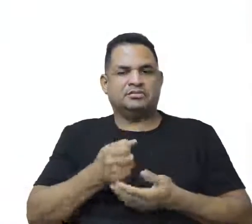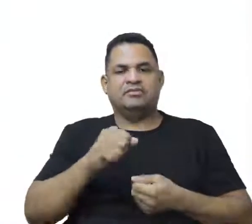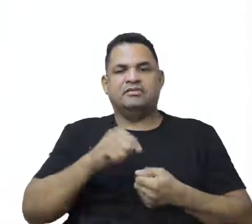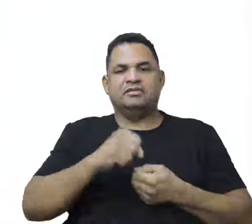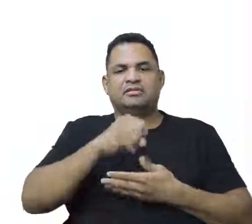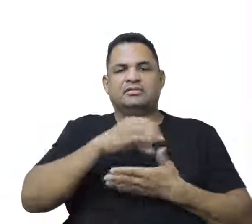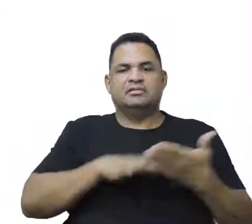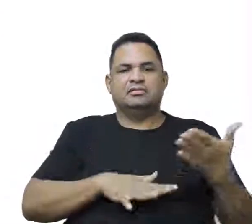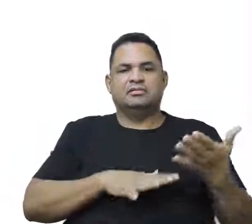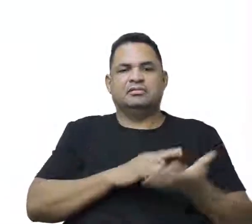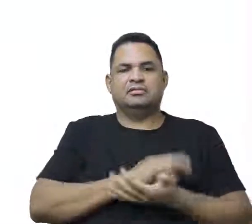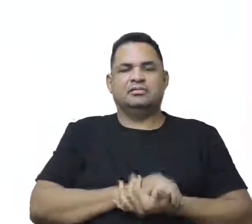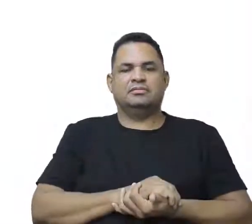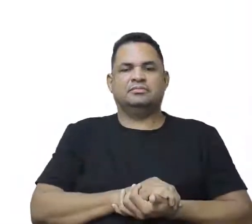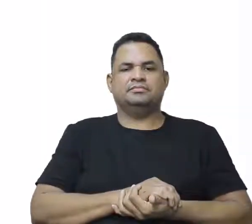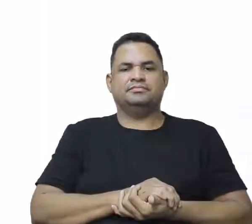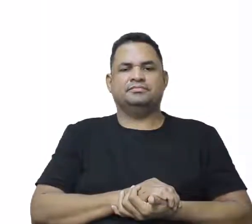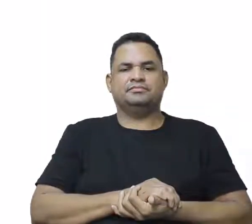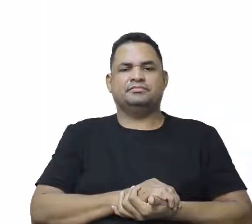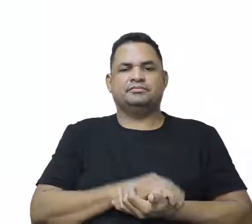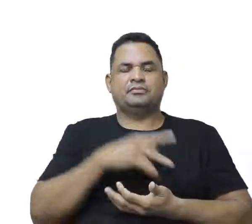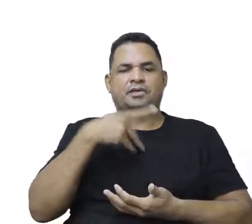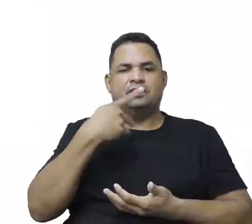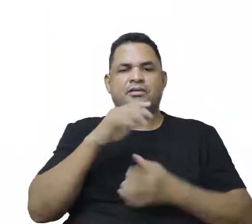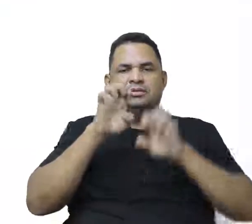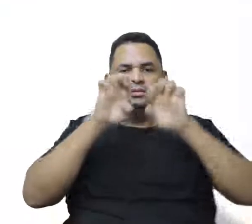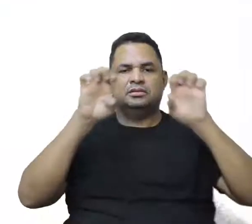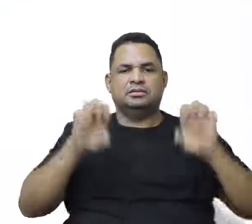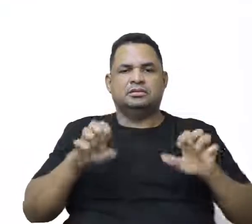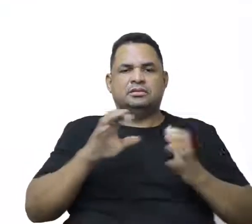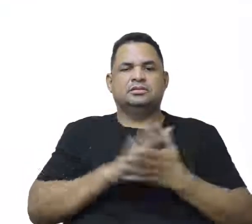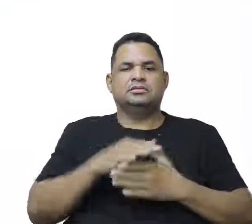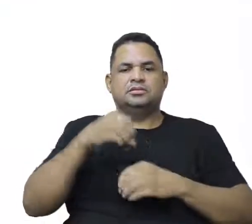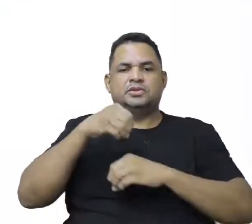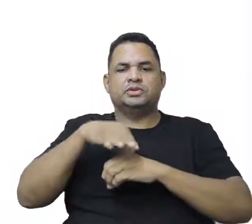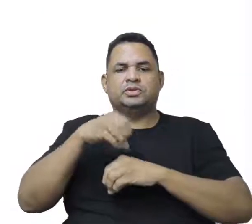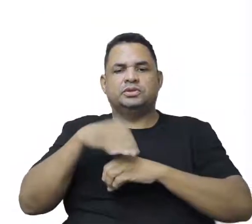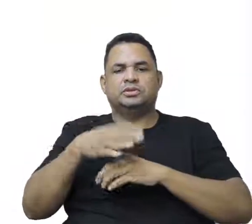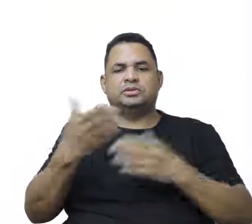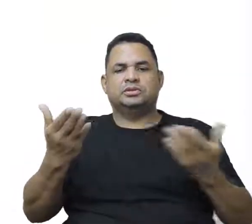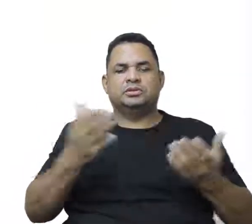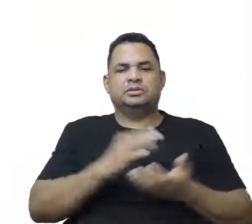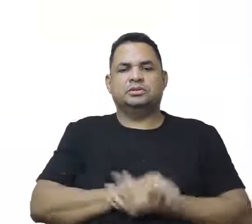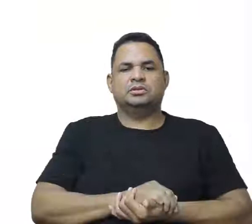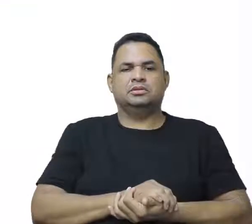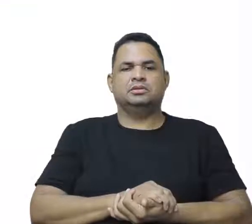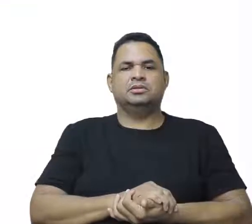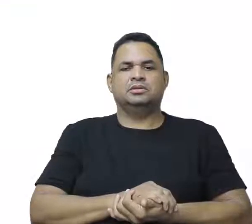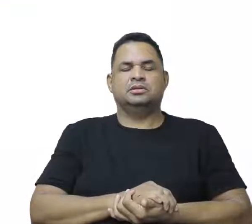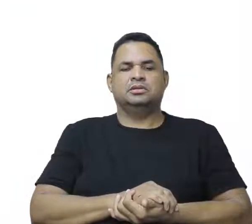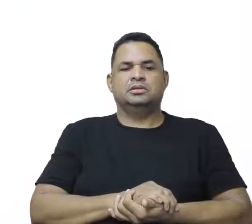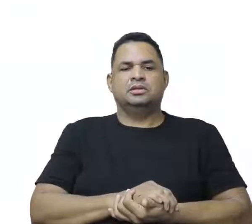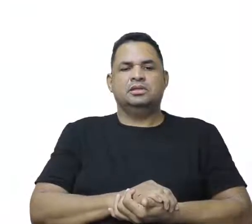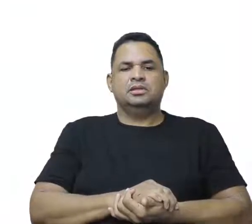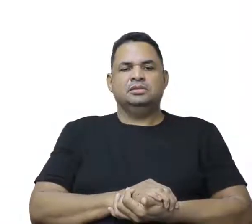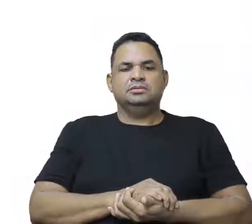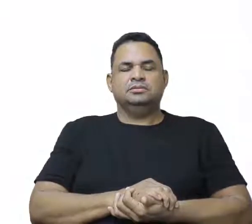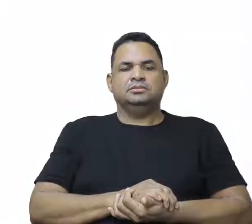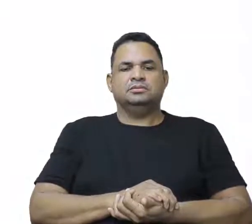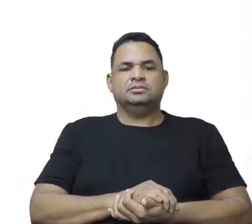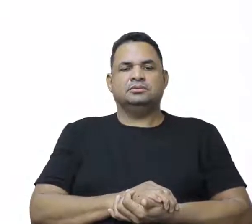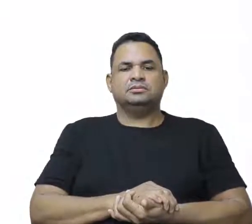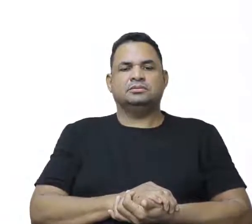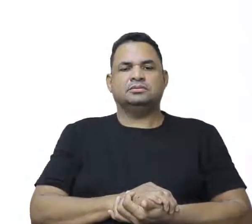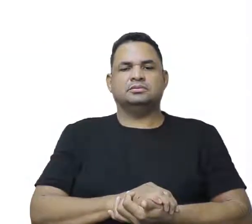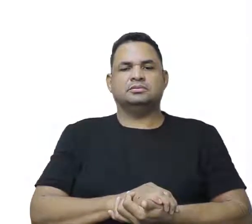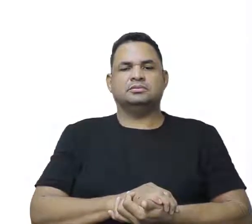algumas questões. Para eu falar da estrutura, a gente vai dar algumas dicas aqui, tá, professora Iris? Vamos lá. Então, olha aí,